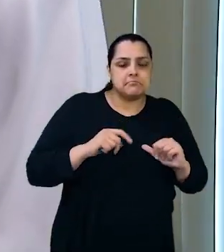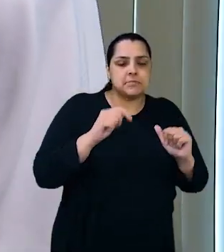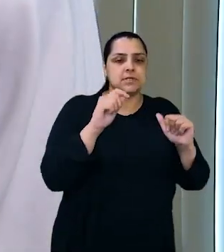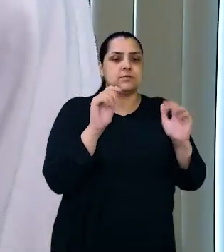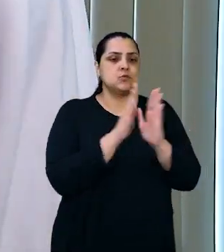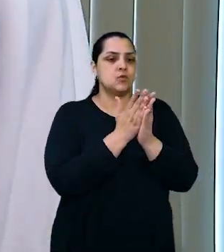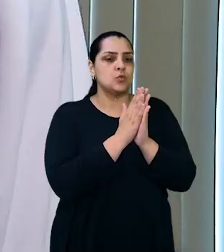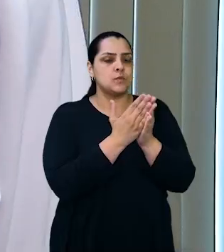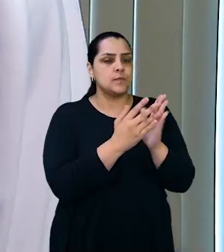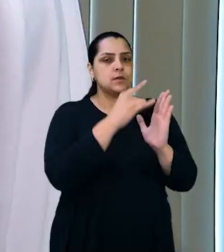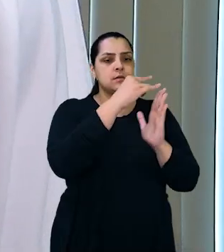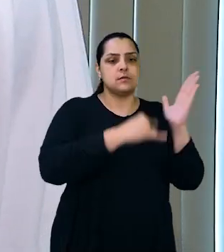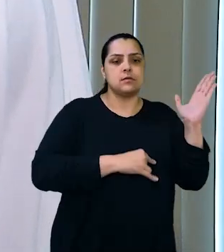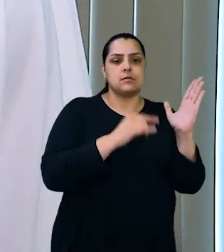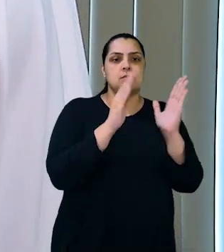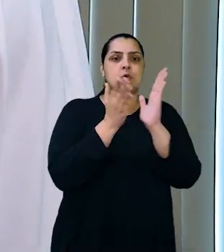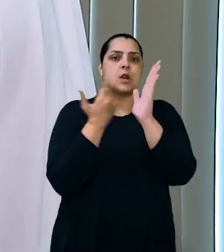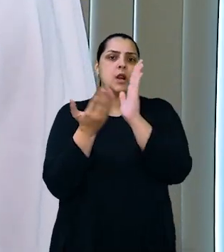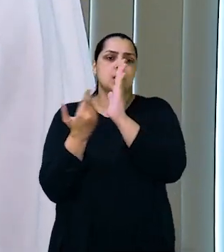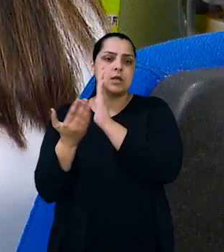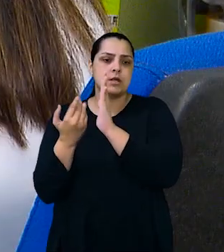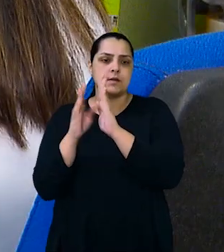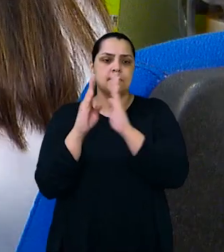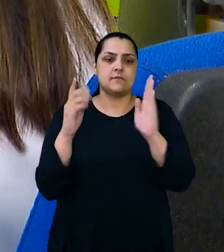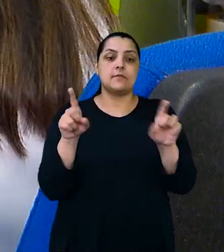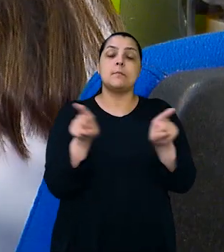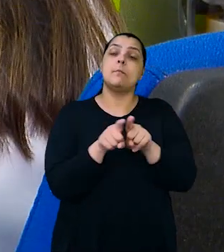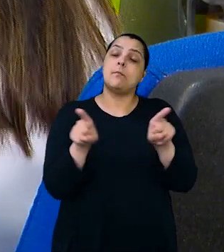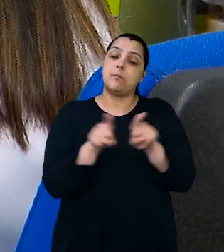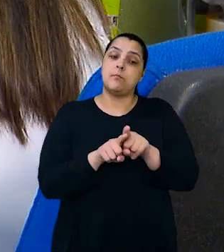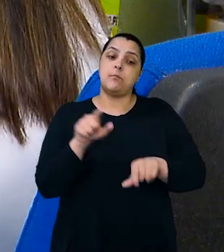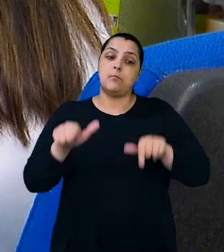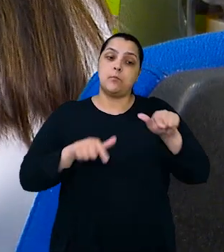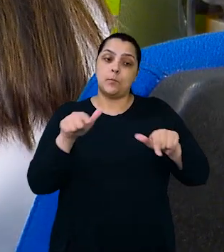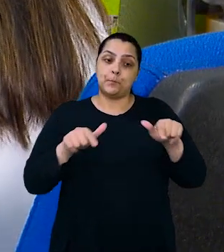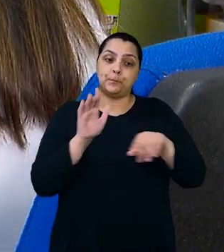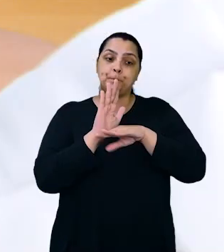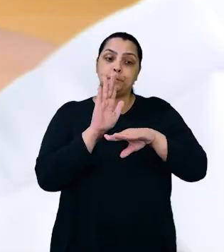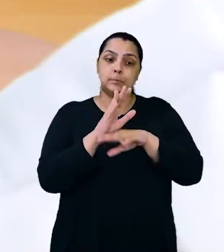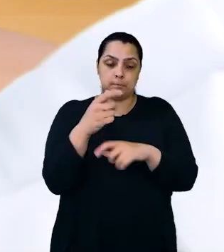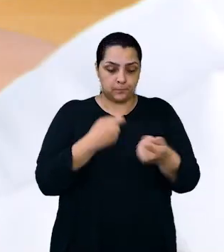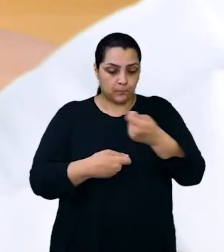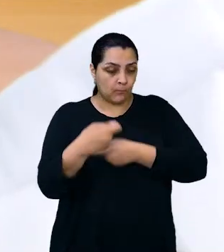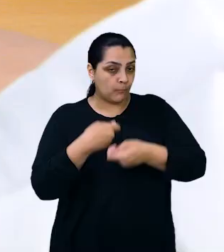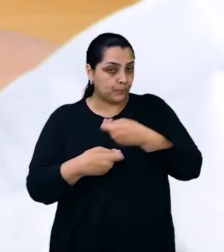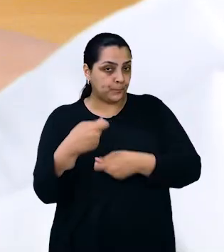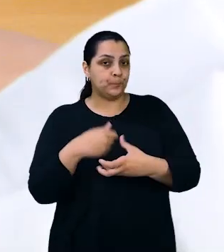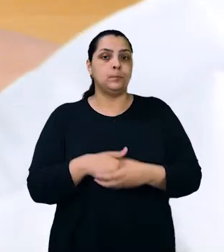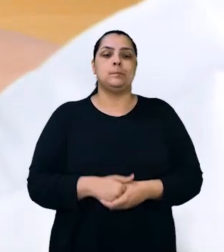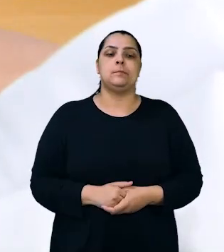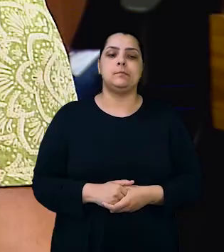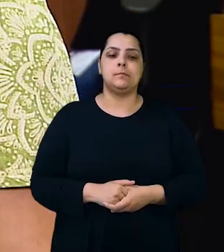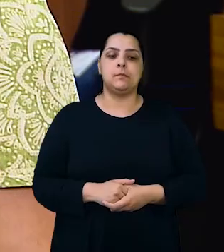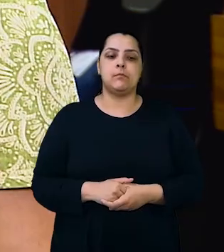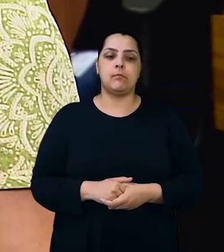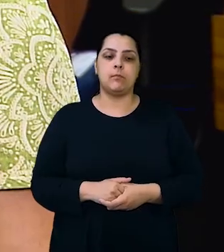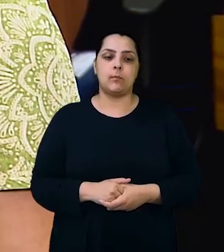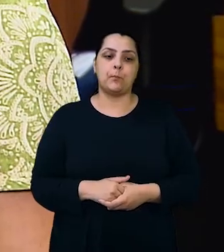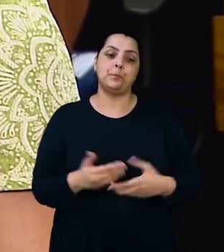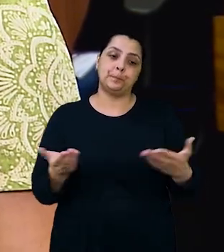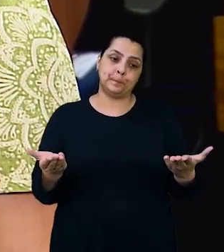e documentos que compõem o acervo do tribunal e também do serviço de auxiliar administrativo. Além de